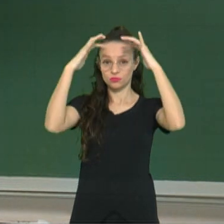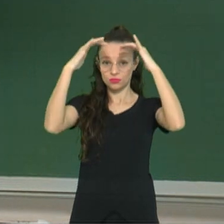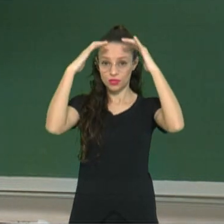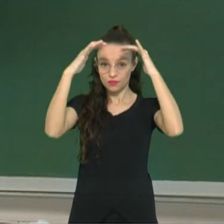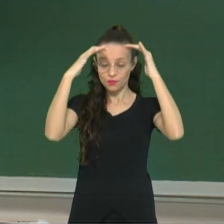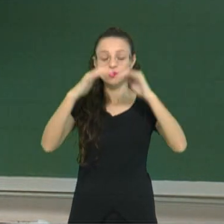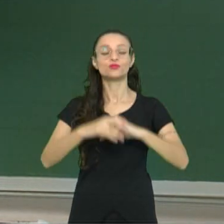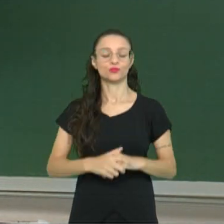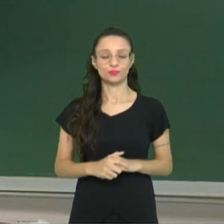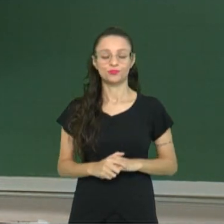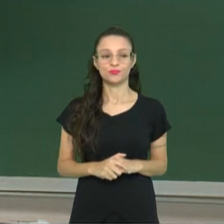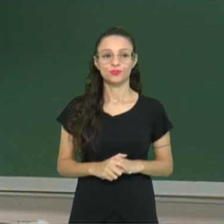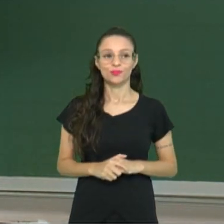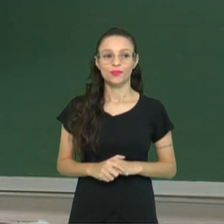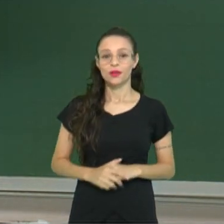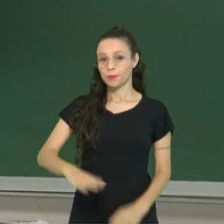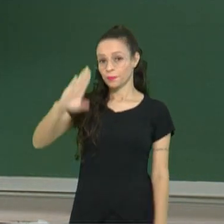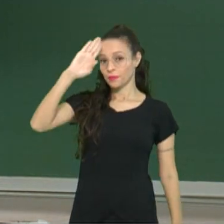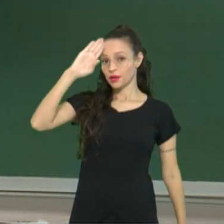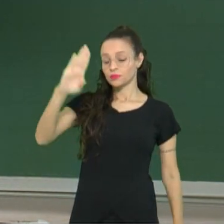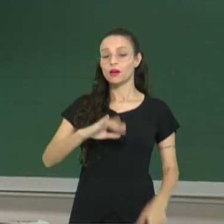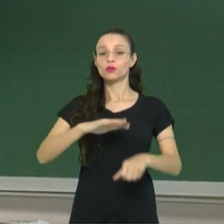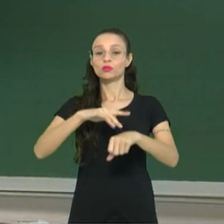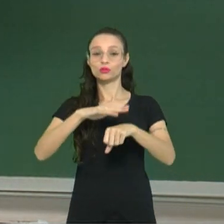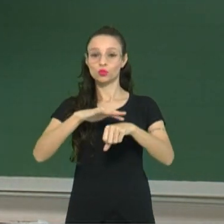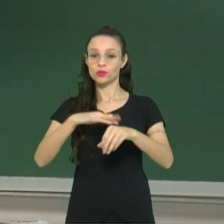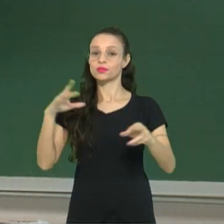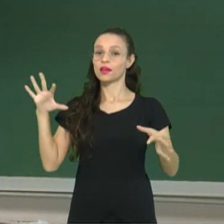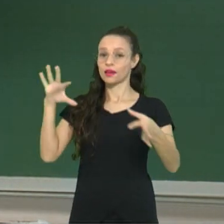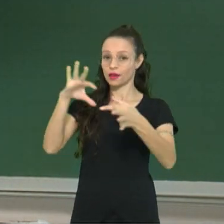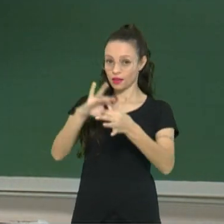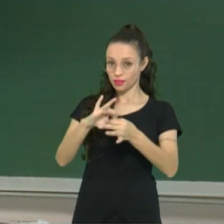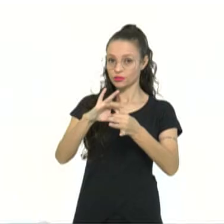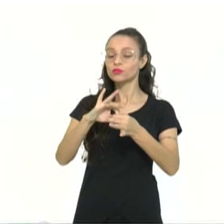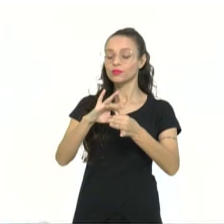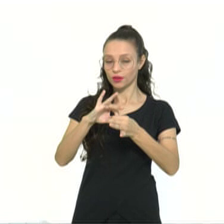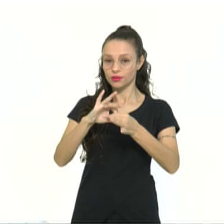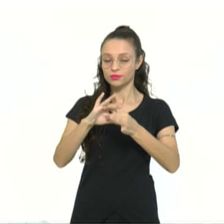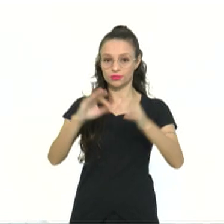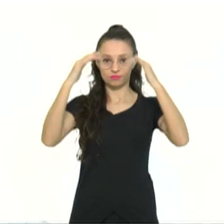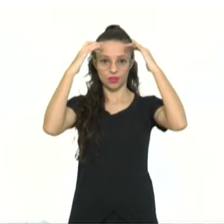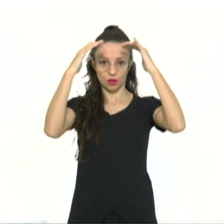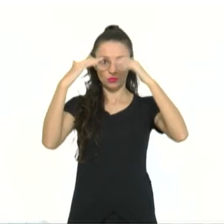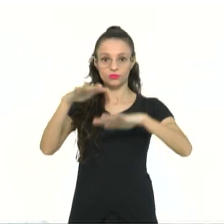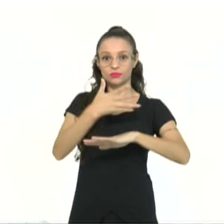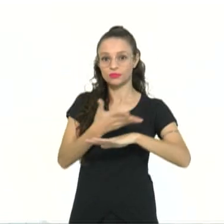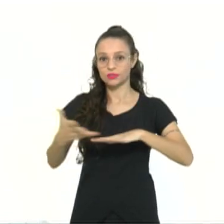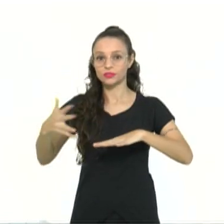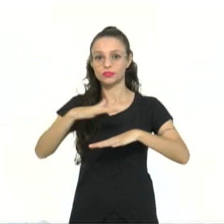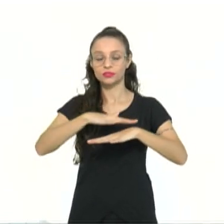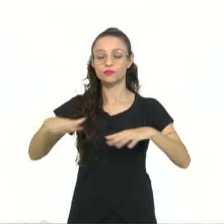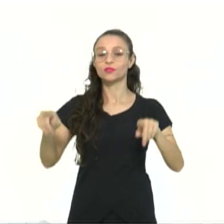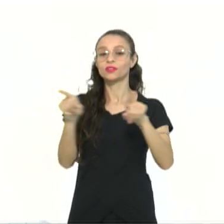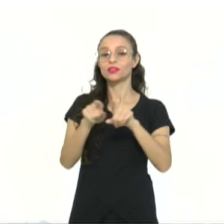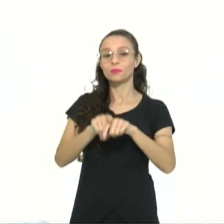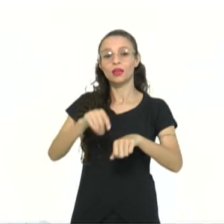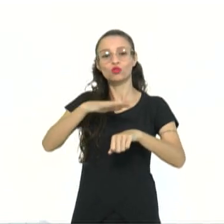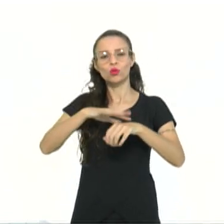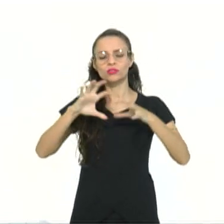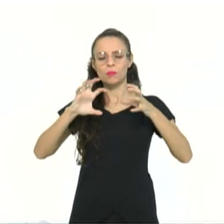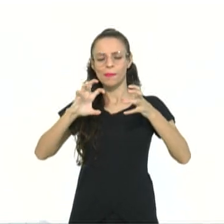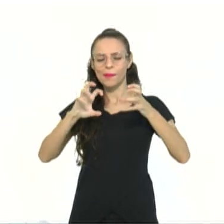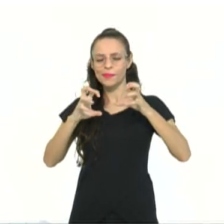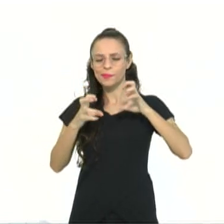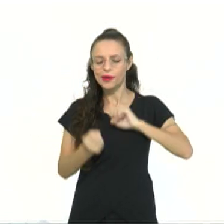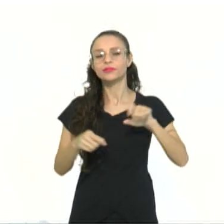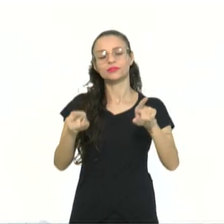segunda série, né? As principais doenças relacionadas a esse tecido, tá? Doenças degenerativas do tecido nervoso e